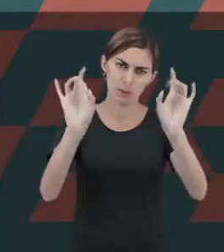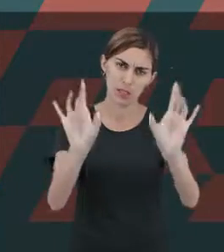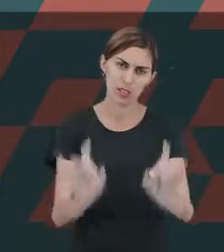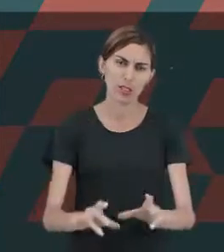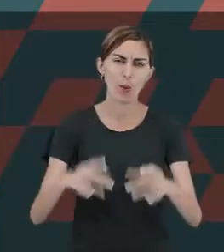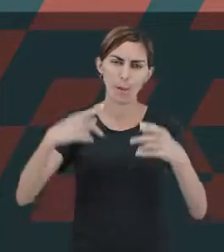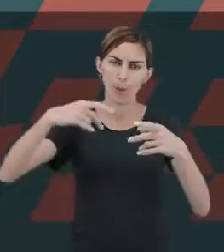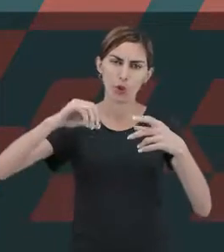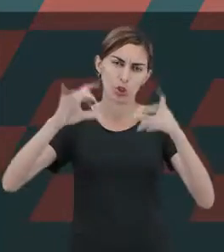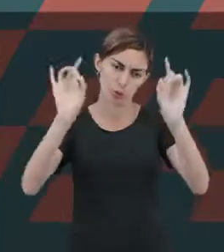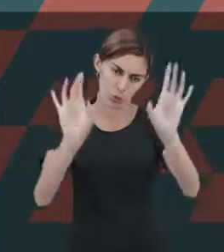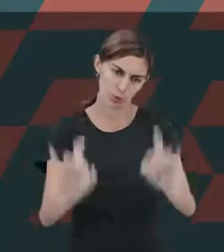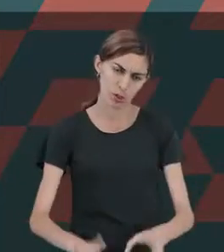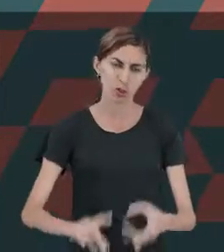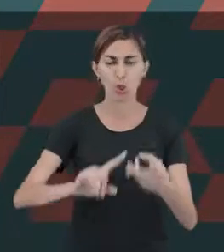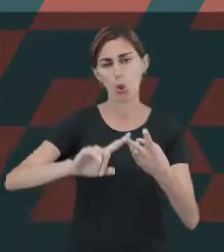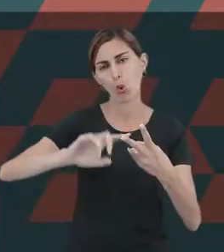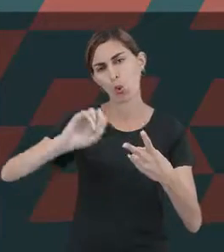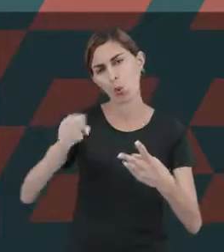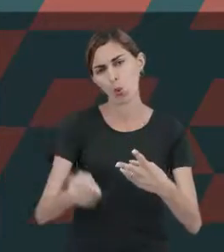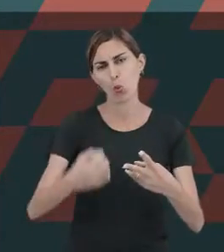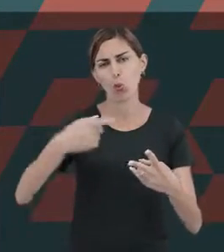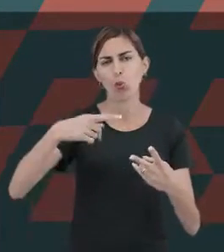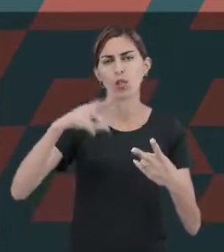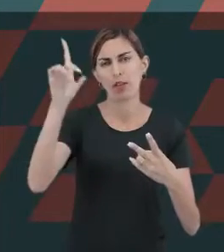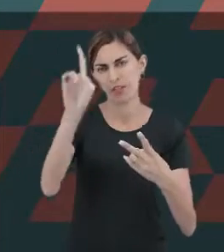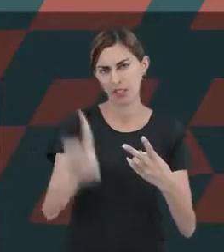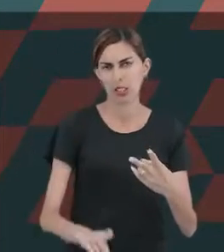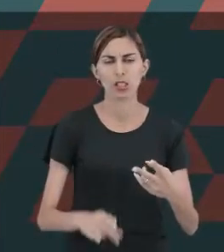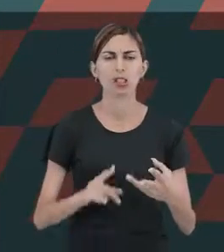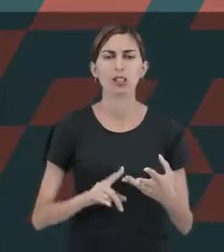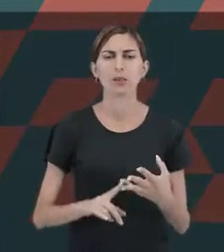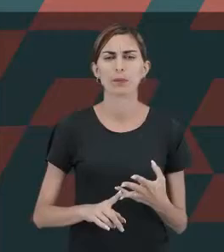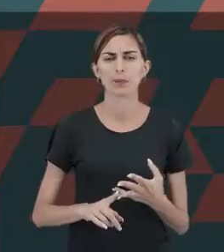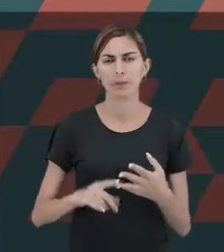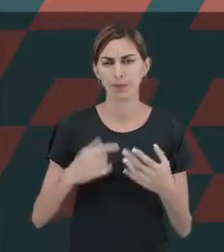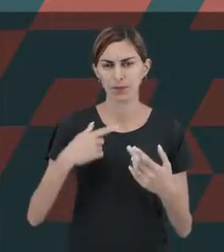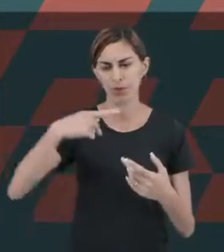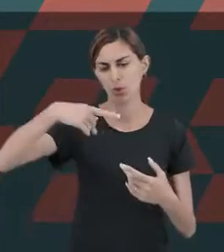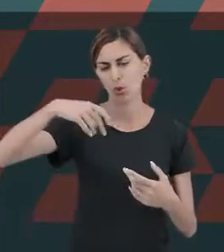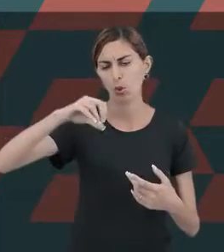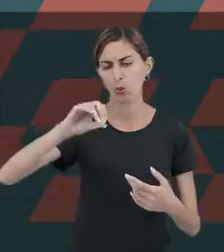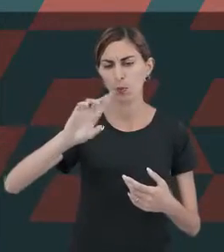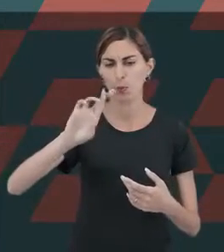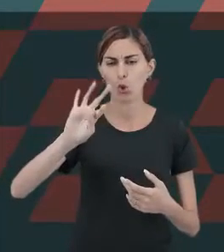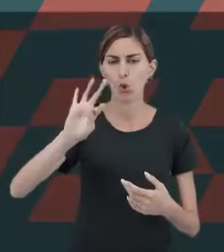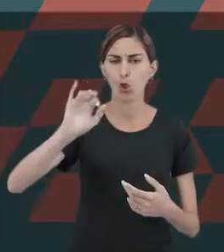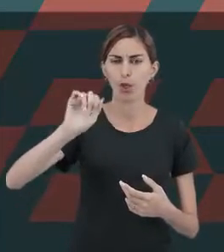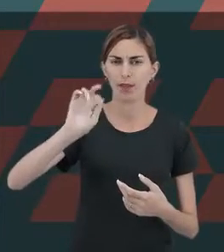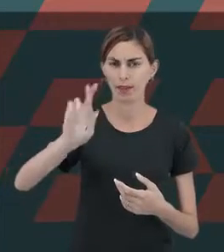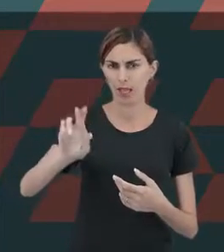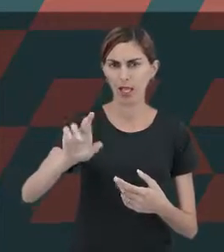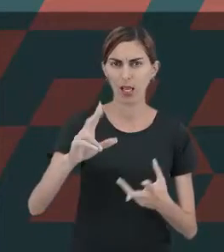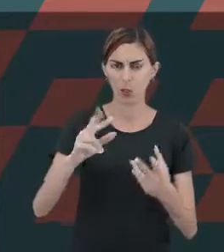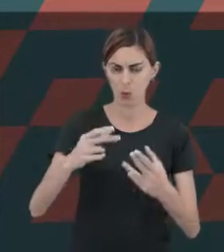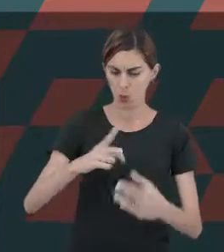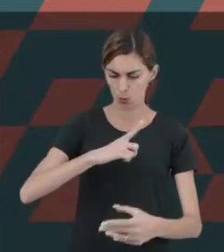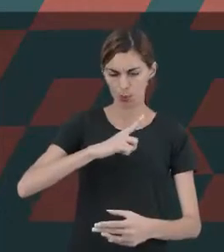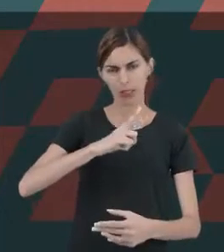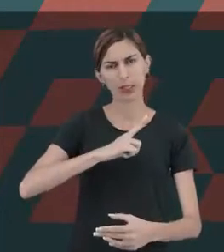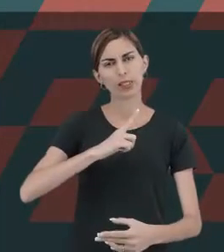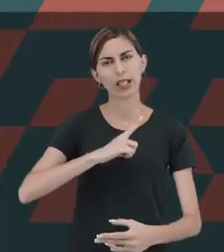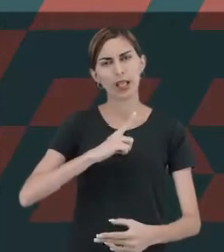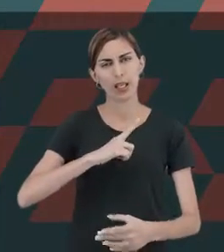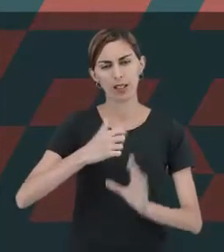reformulação, até sociohistórica, nós compreendemos que portar algo é como se fosse algo que tem